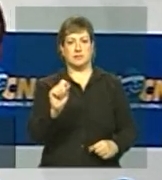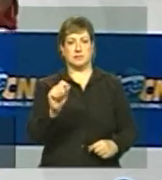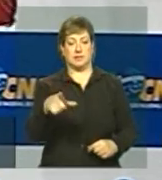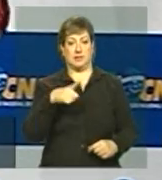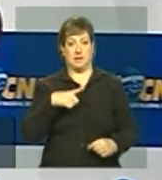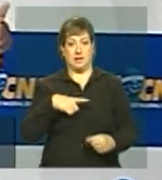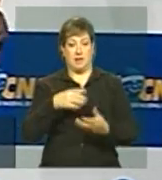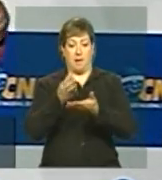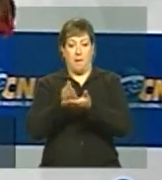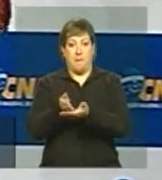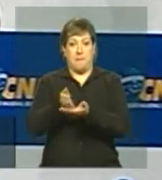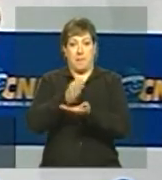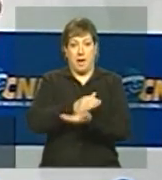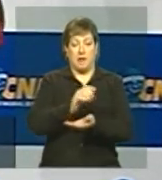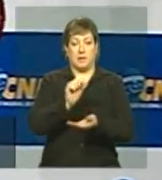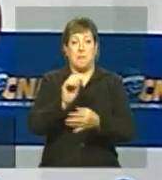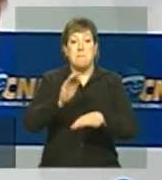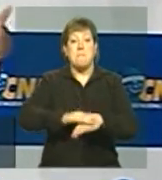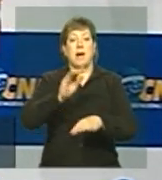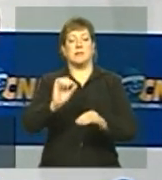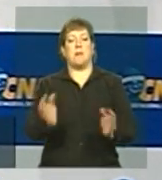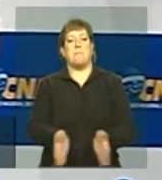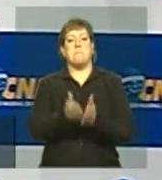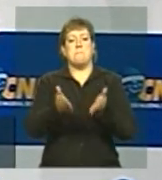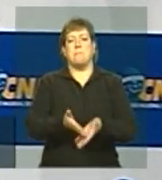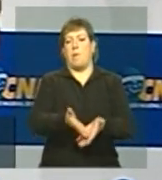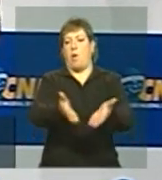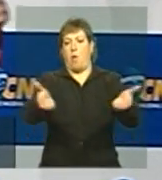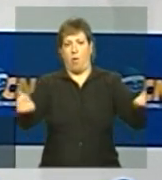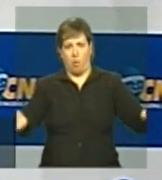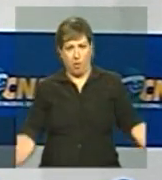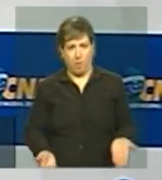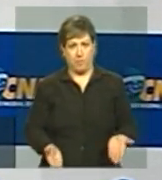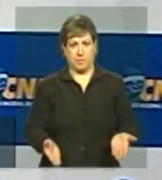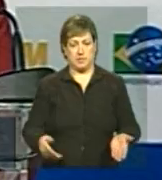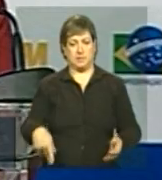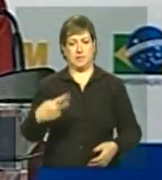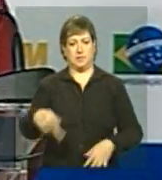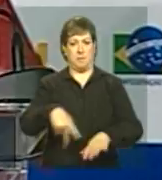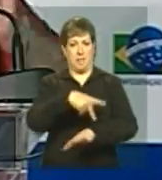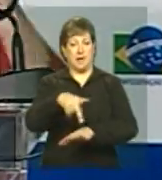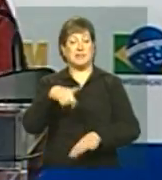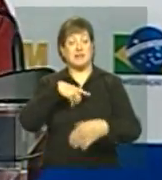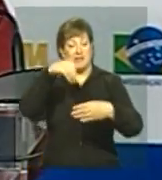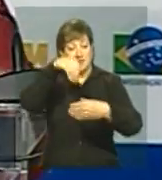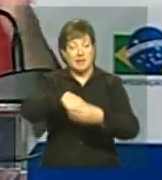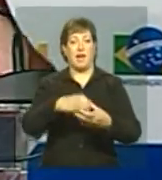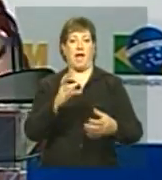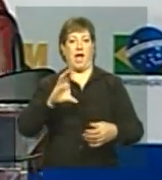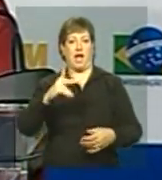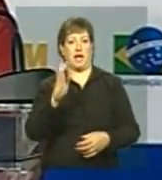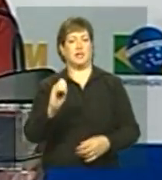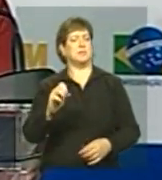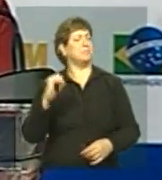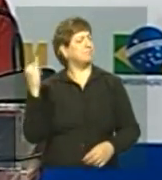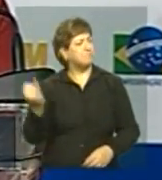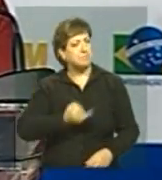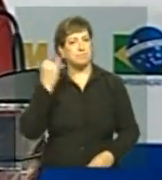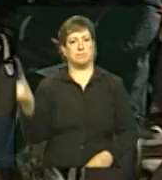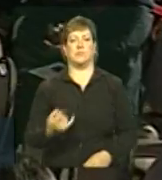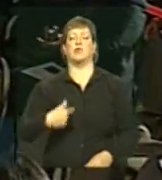parte mais pobre das crianças deste país esteja em creche. O possível e o